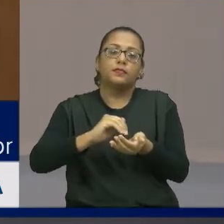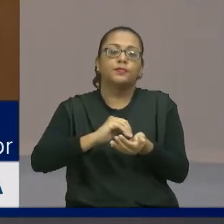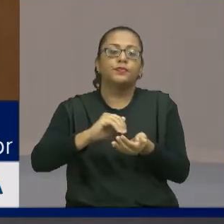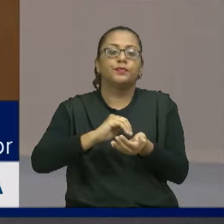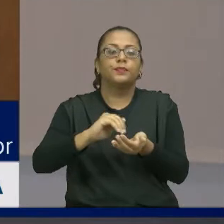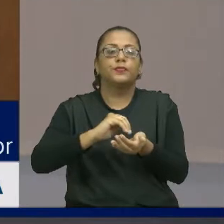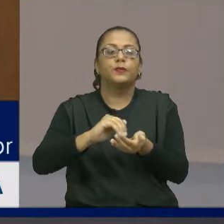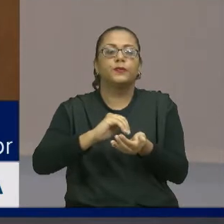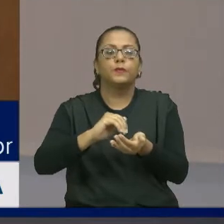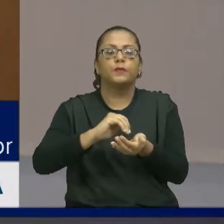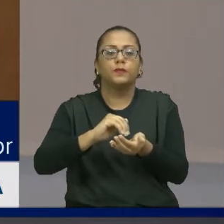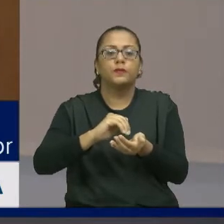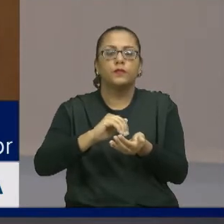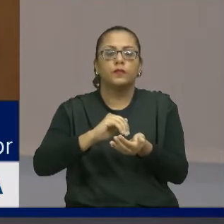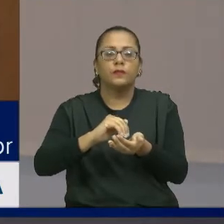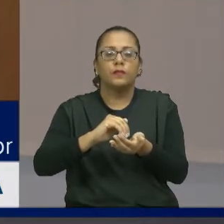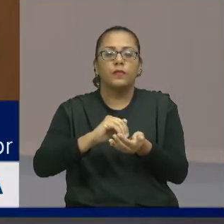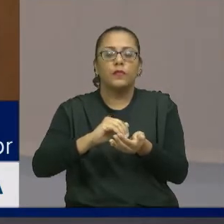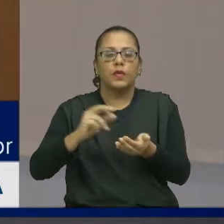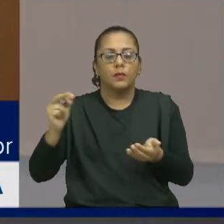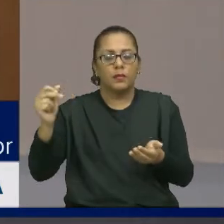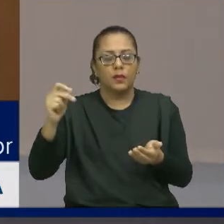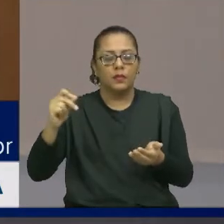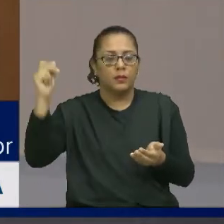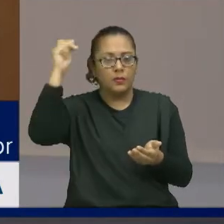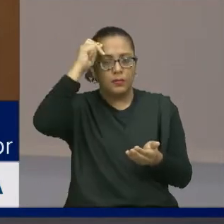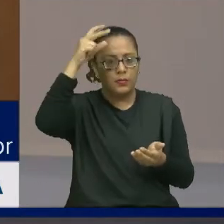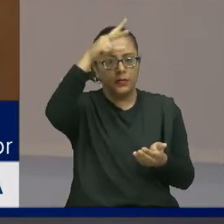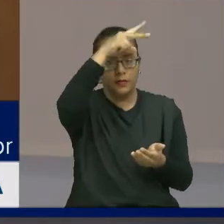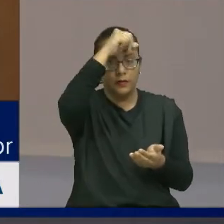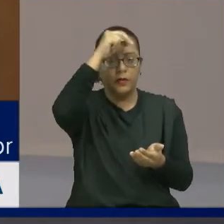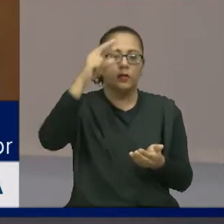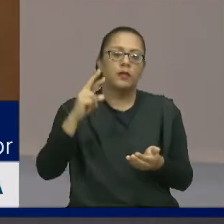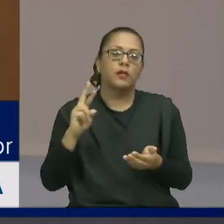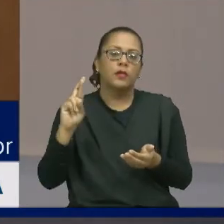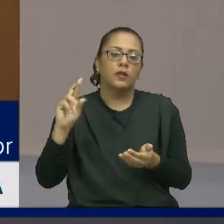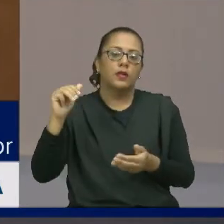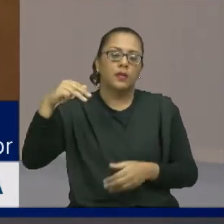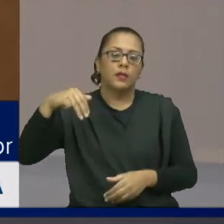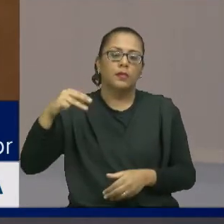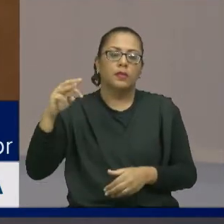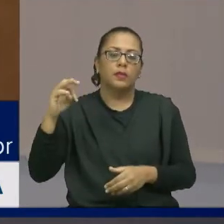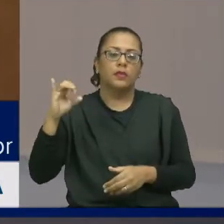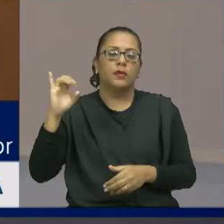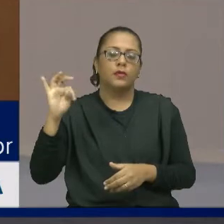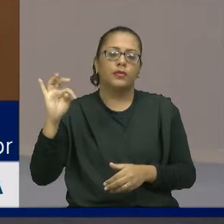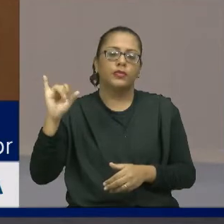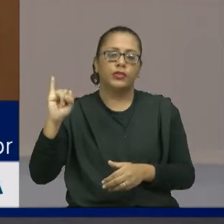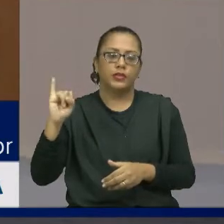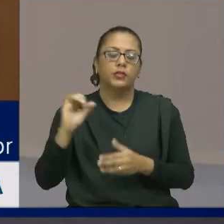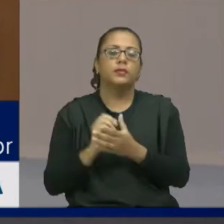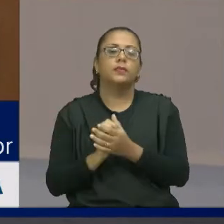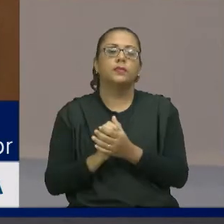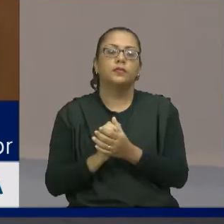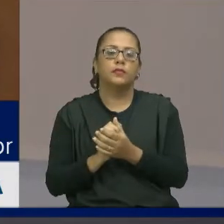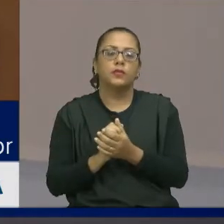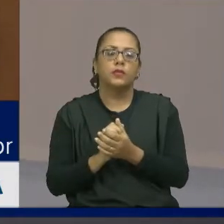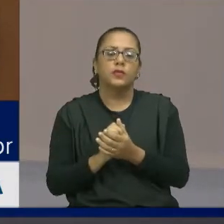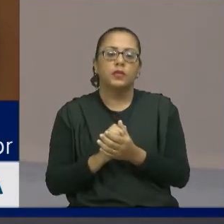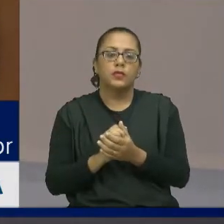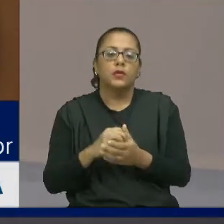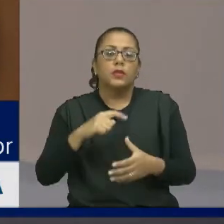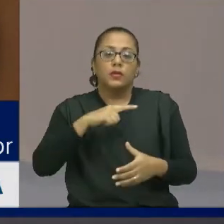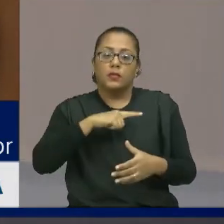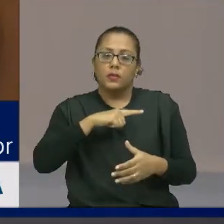aí pelo prefeito Felício Ramuti. O anúncio foi no dia 24. Nós temos aqui o